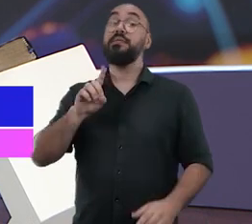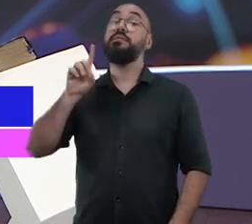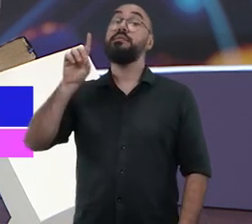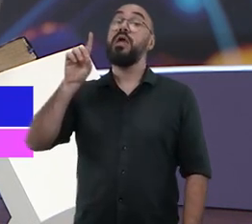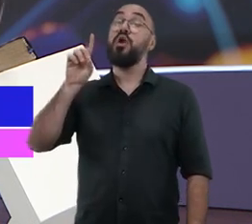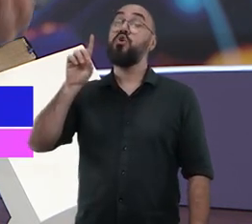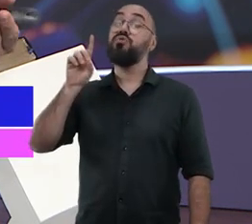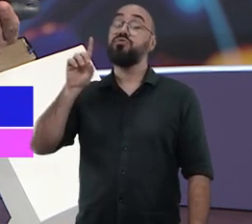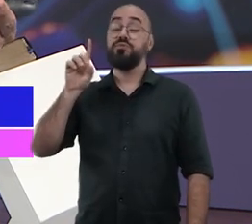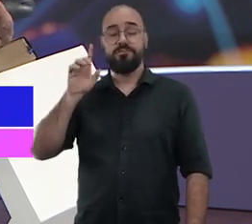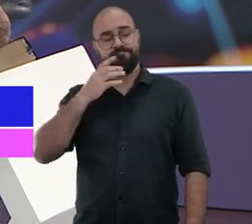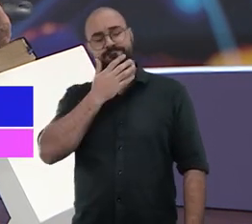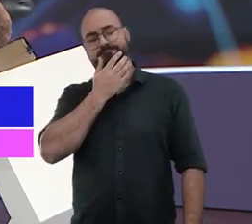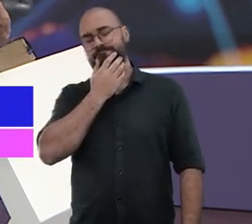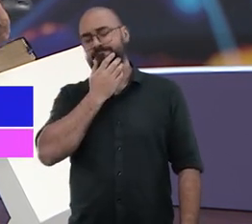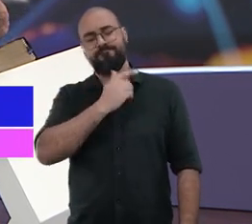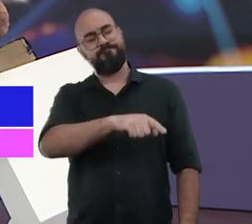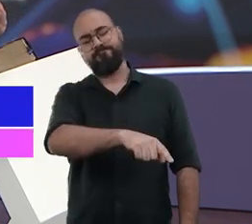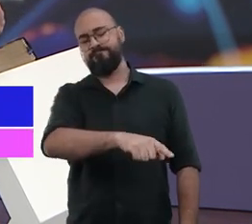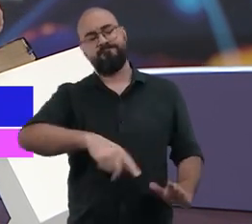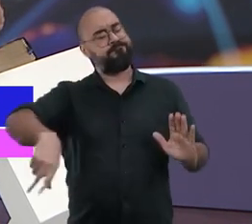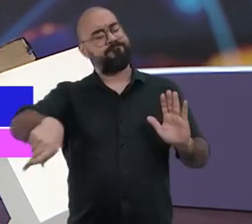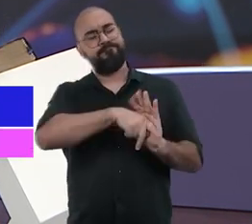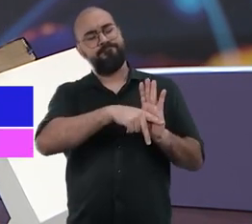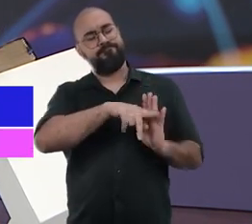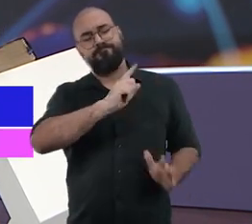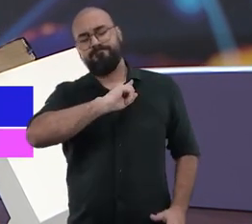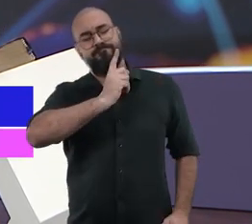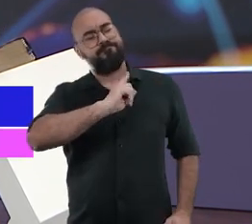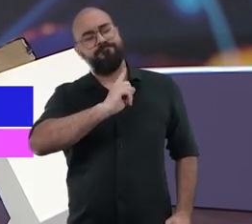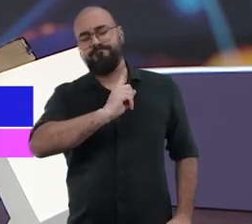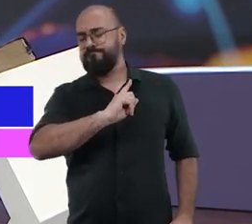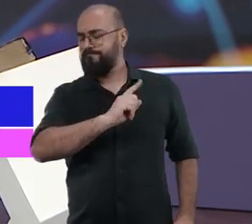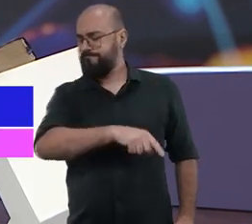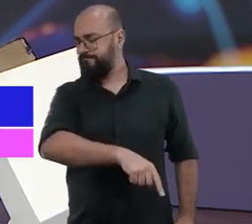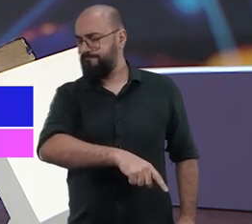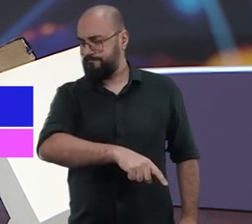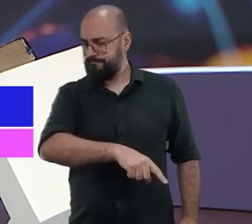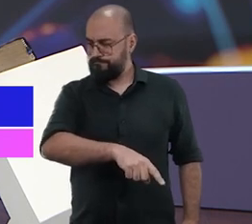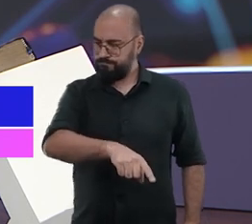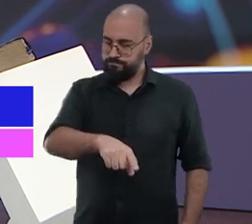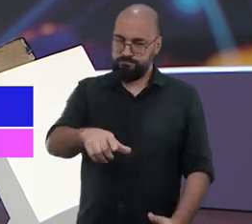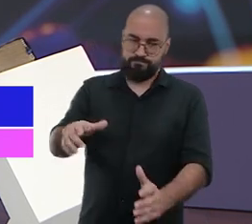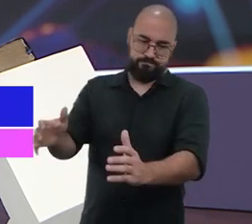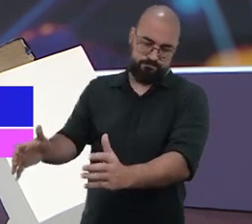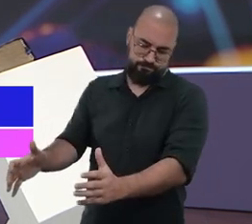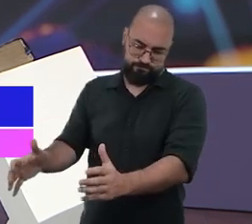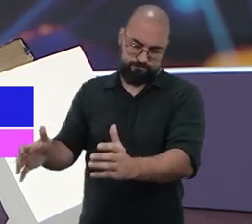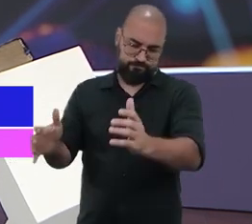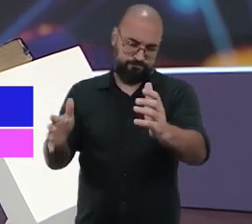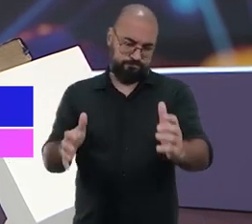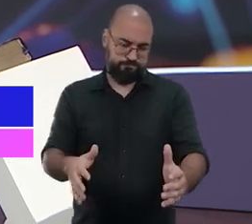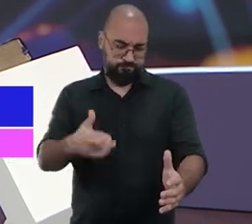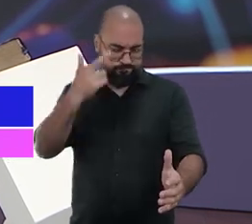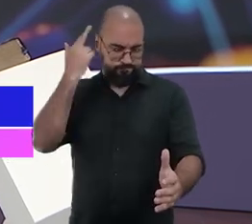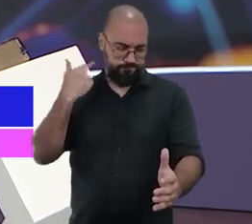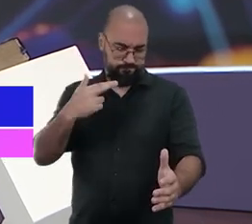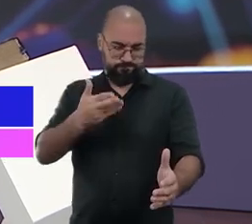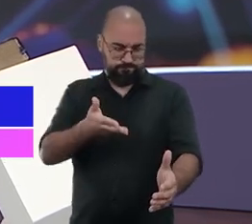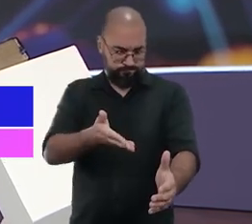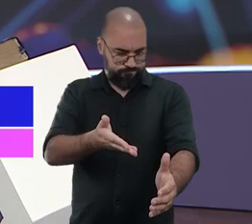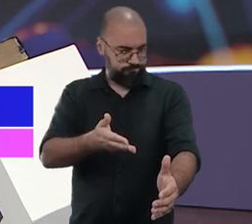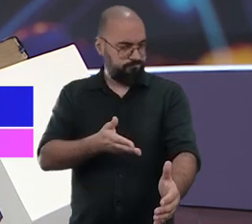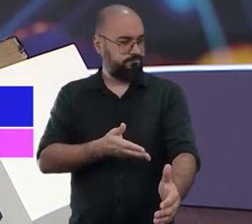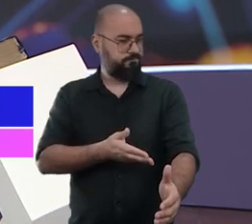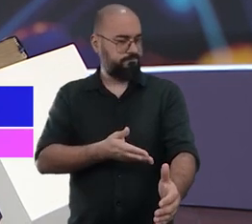mais próprio para o Adão e para a Eva que haviam acabado de pecar. Deus deu para eles